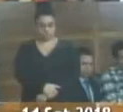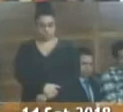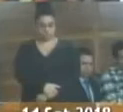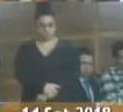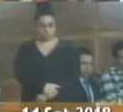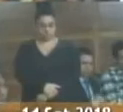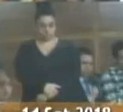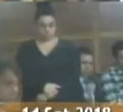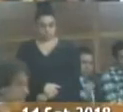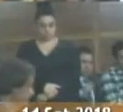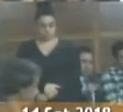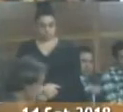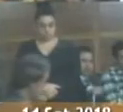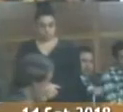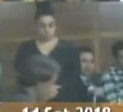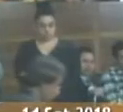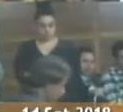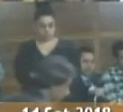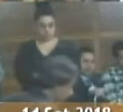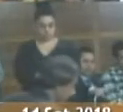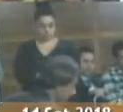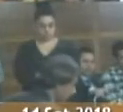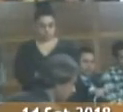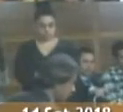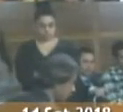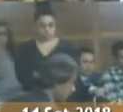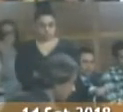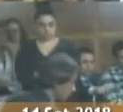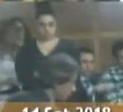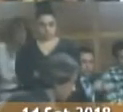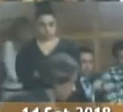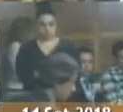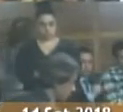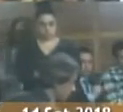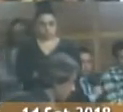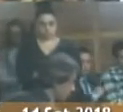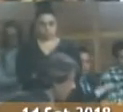falar. Pode, daí mesmo. Só apertar o botão.